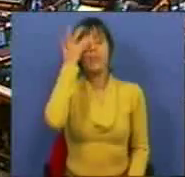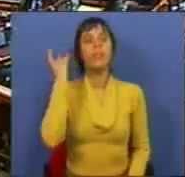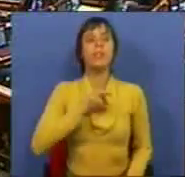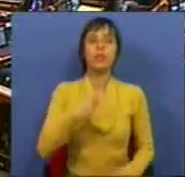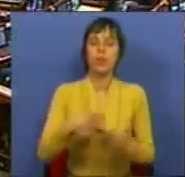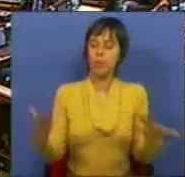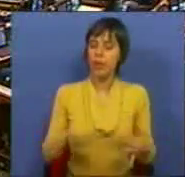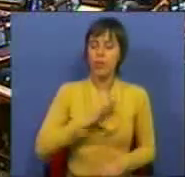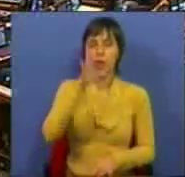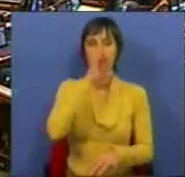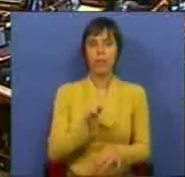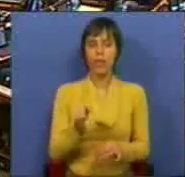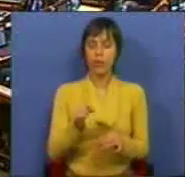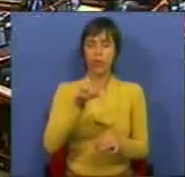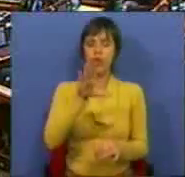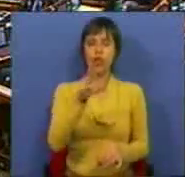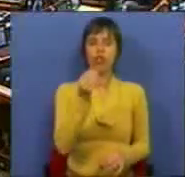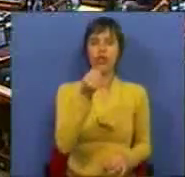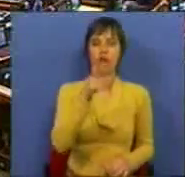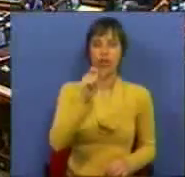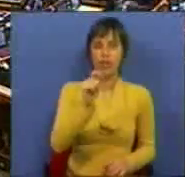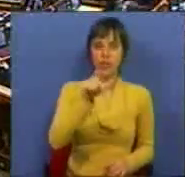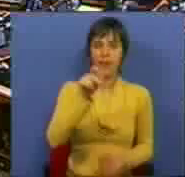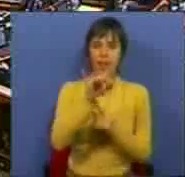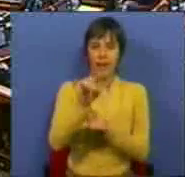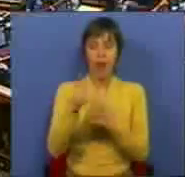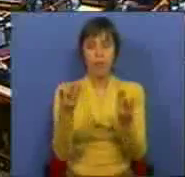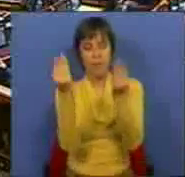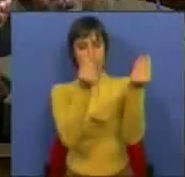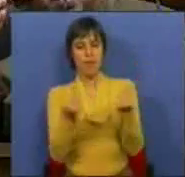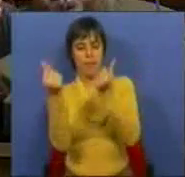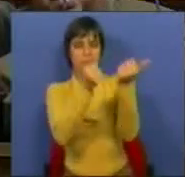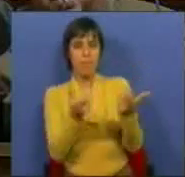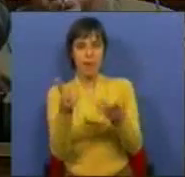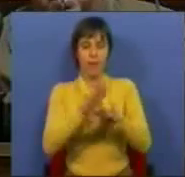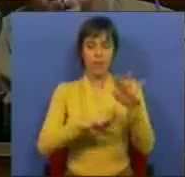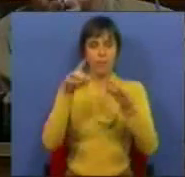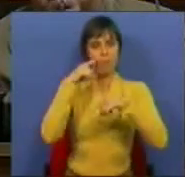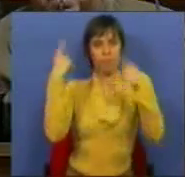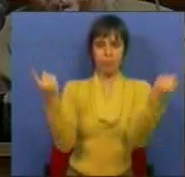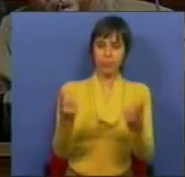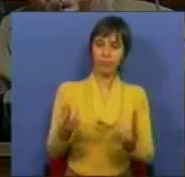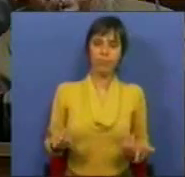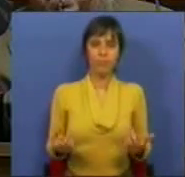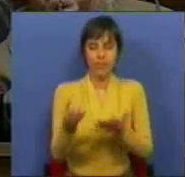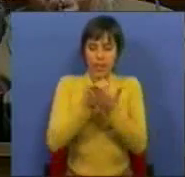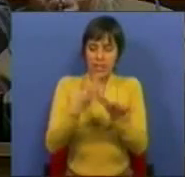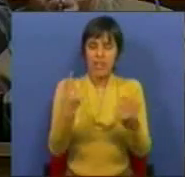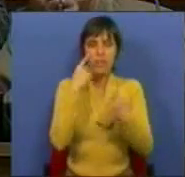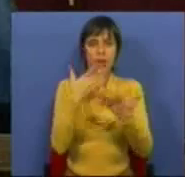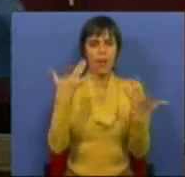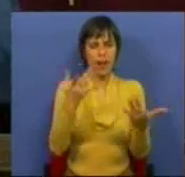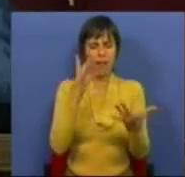Senhor Presidente, Senhor Ministro Jorge Lacão, para além da encenação vazia que aqui nos trouxe, demonstrou uma